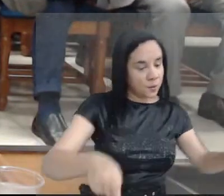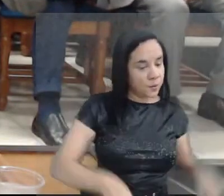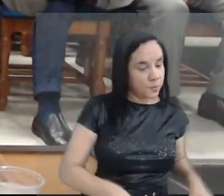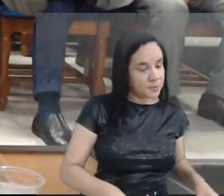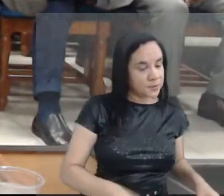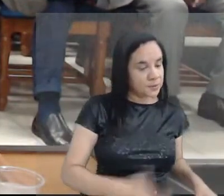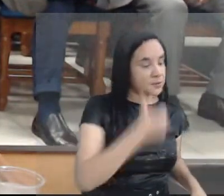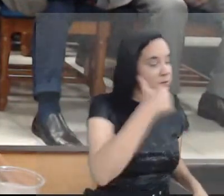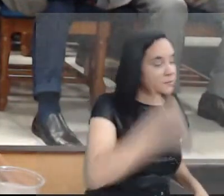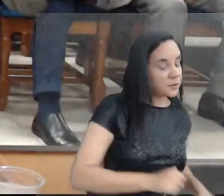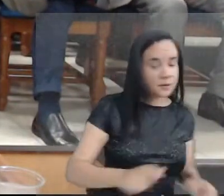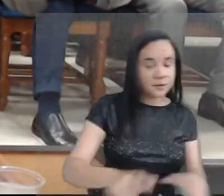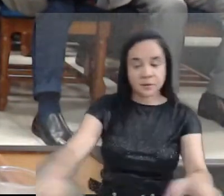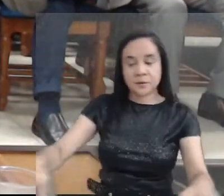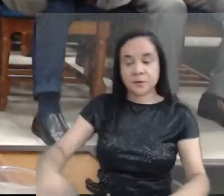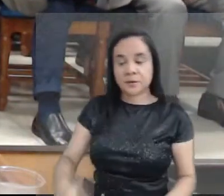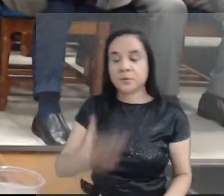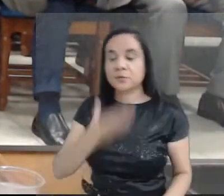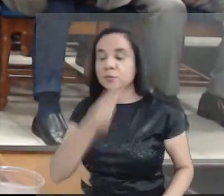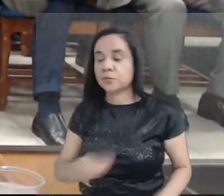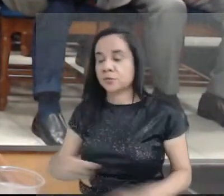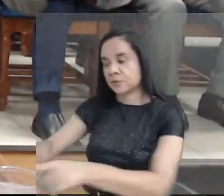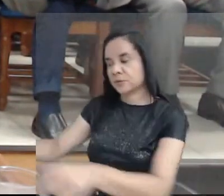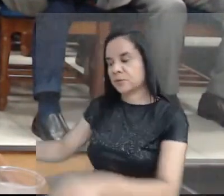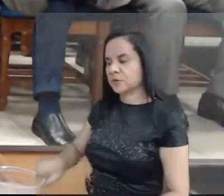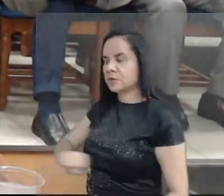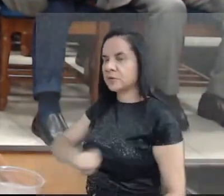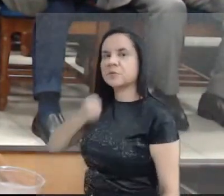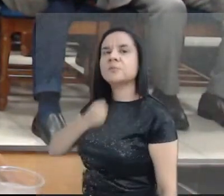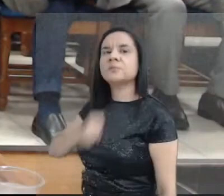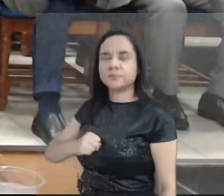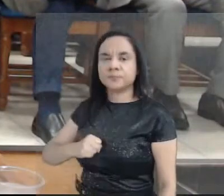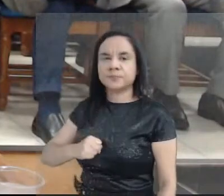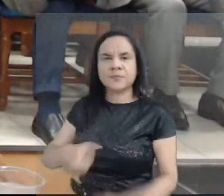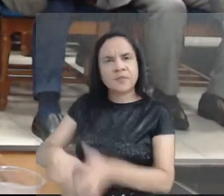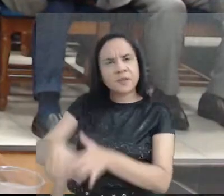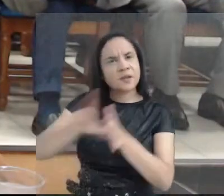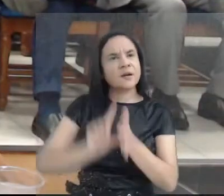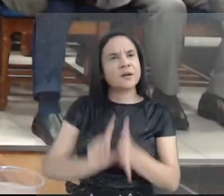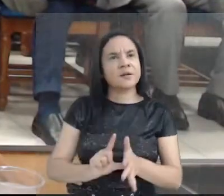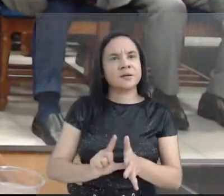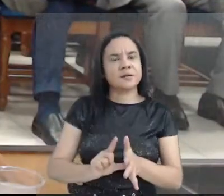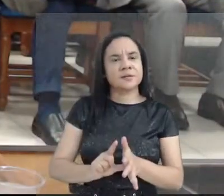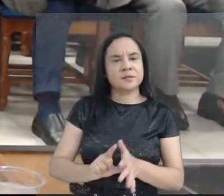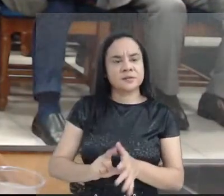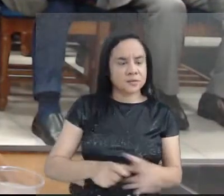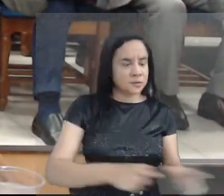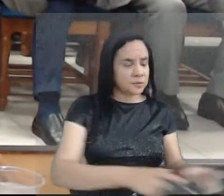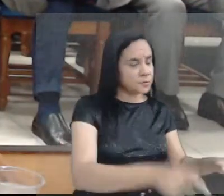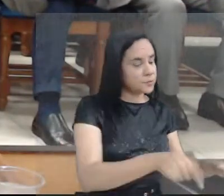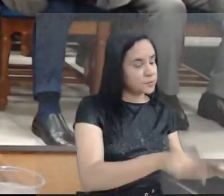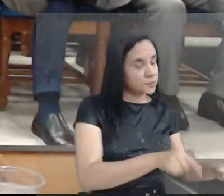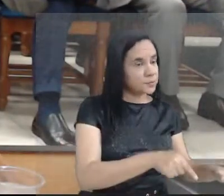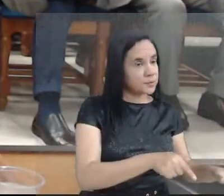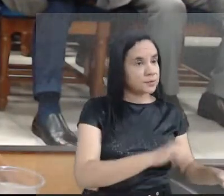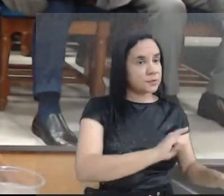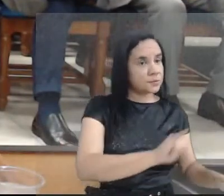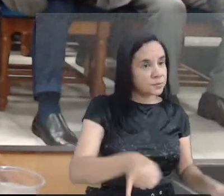homens, o pátio dos sacerdotes. Então, antes do pátio das mulheres, judeus,